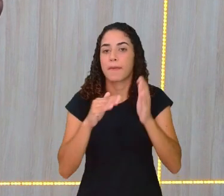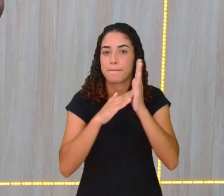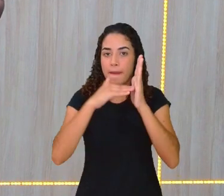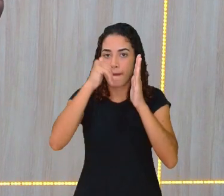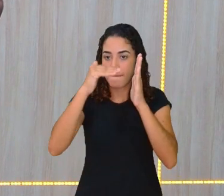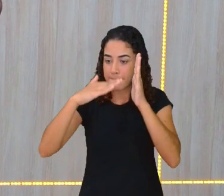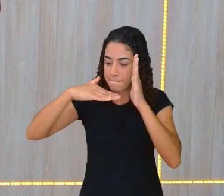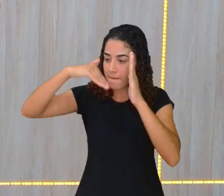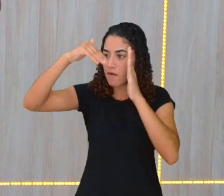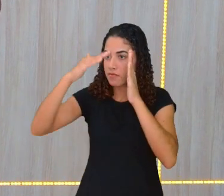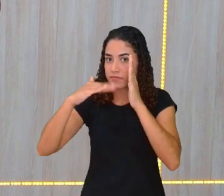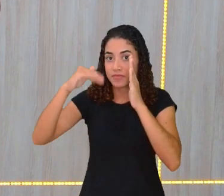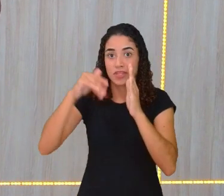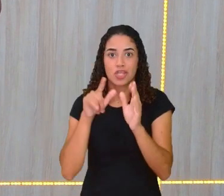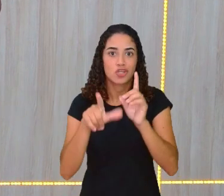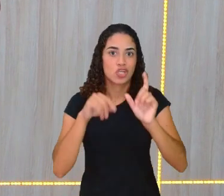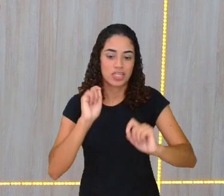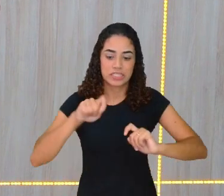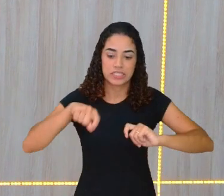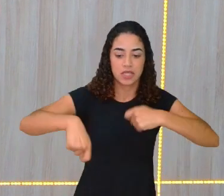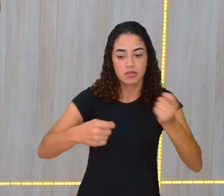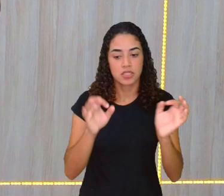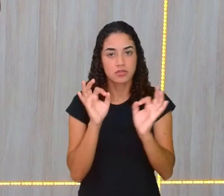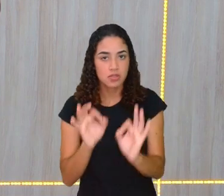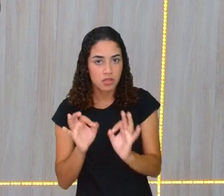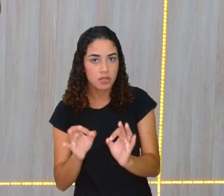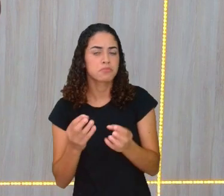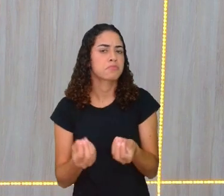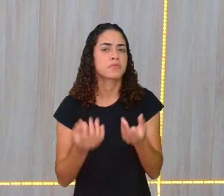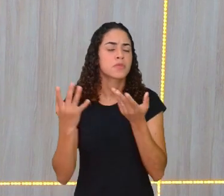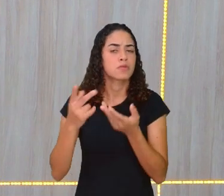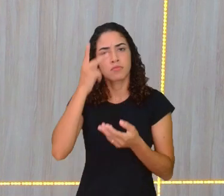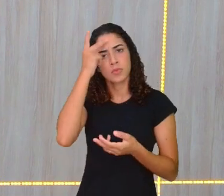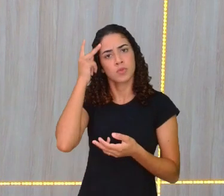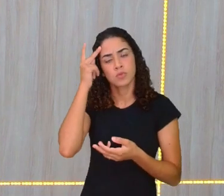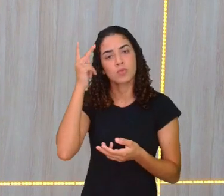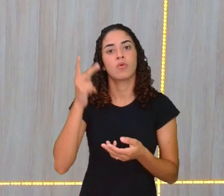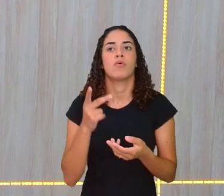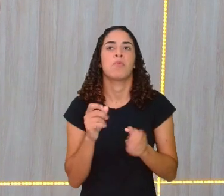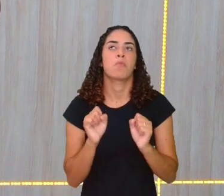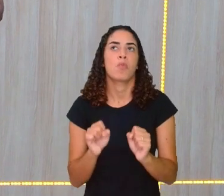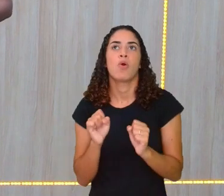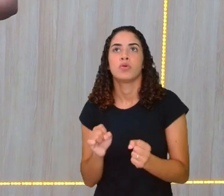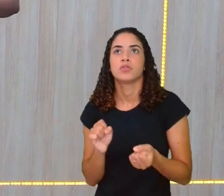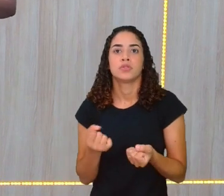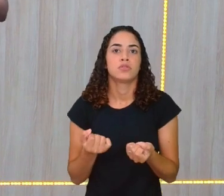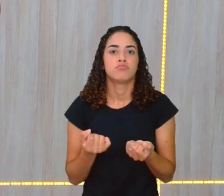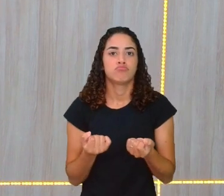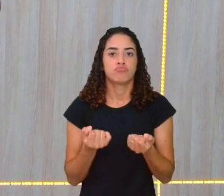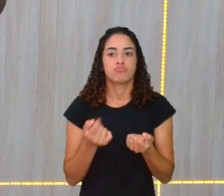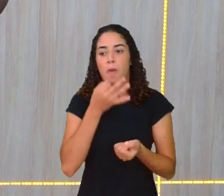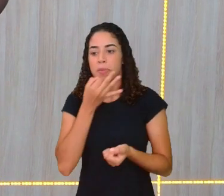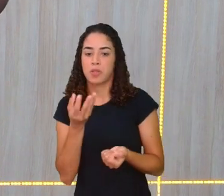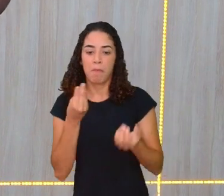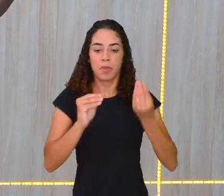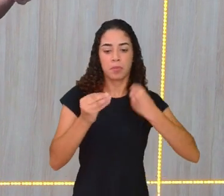de voz, de escolha vocabular, para que as suas impressões não sejam externadas no texto, seja ele em um texto